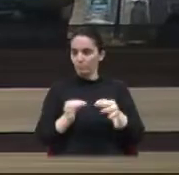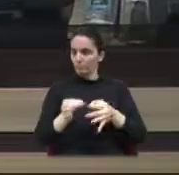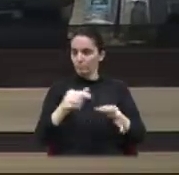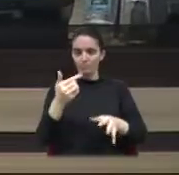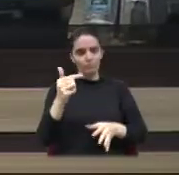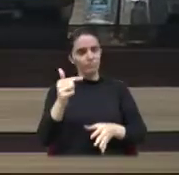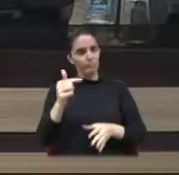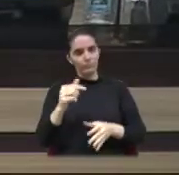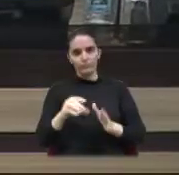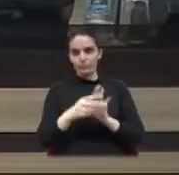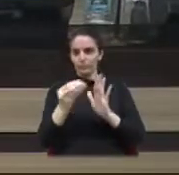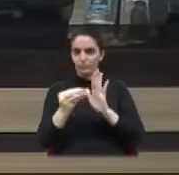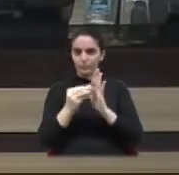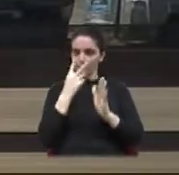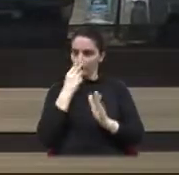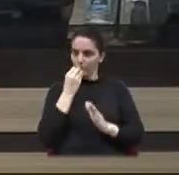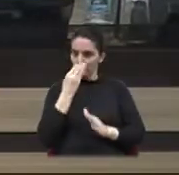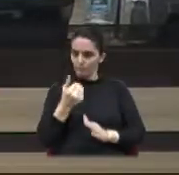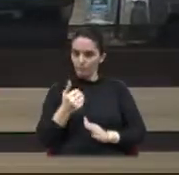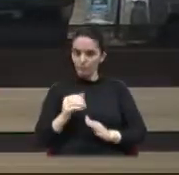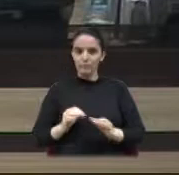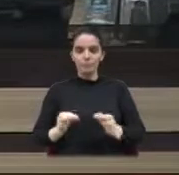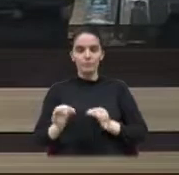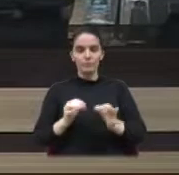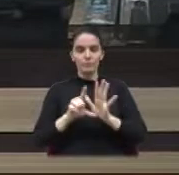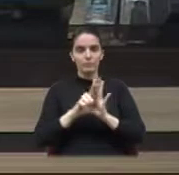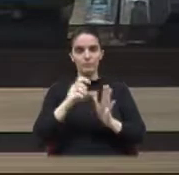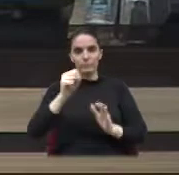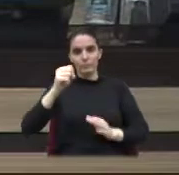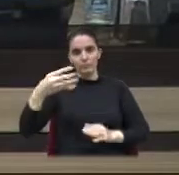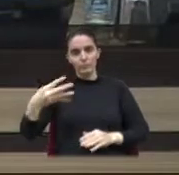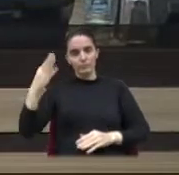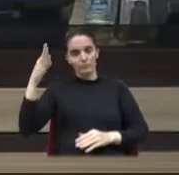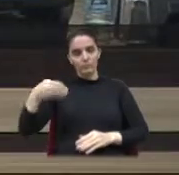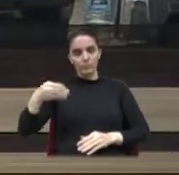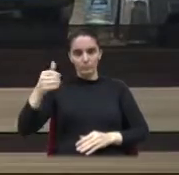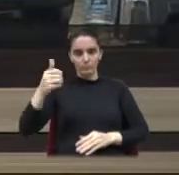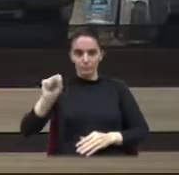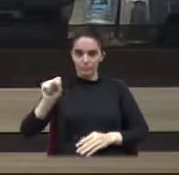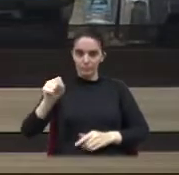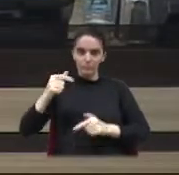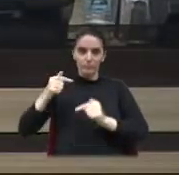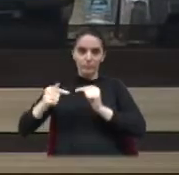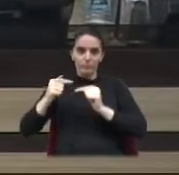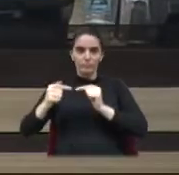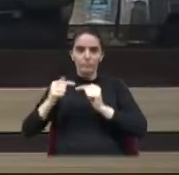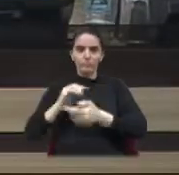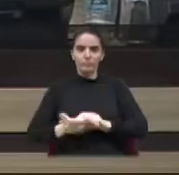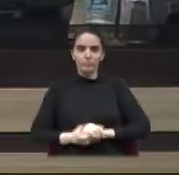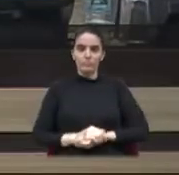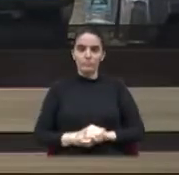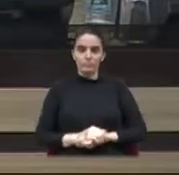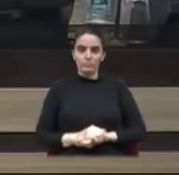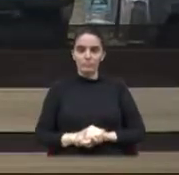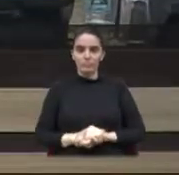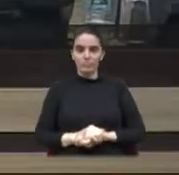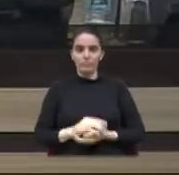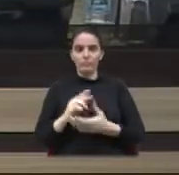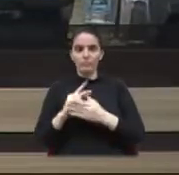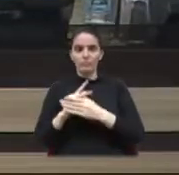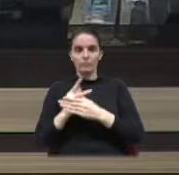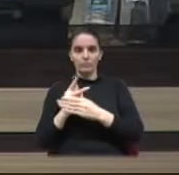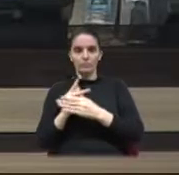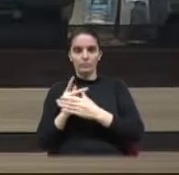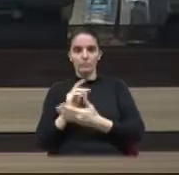o parecer é favorável. Projeto de lei 84/2018 está em discussão. Gostaria, senhor presidente. A palavra,